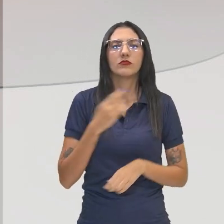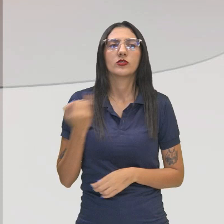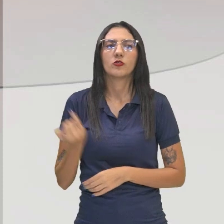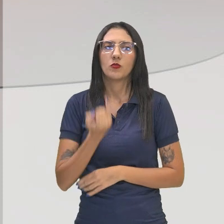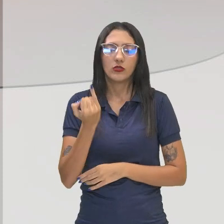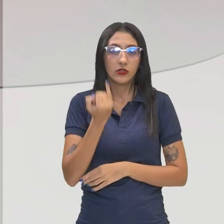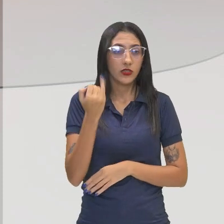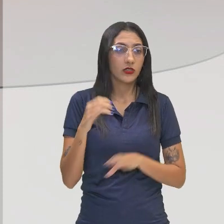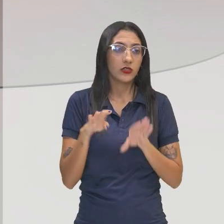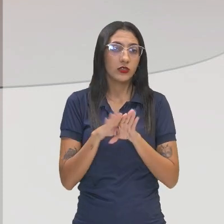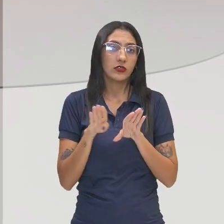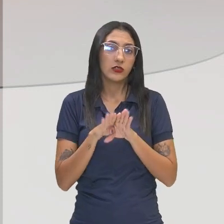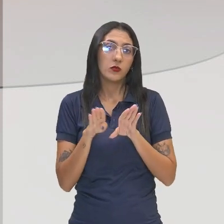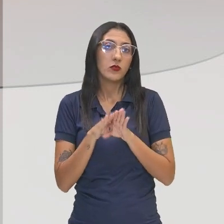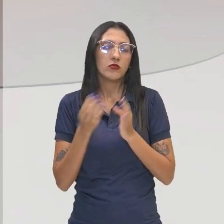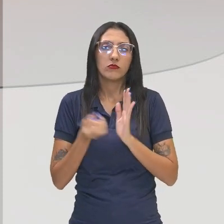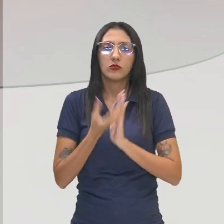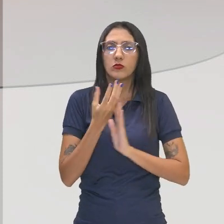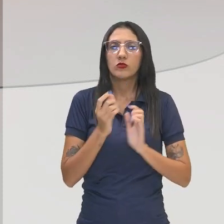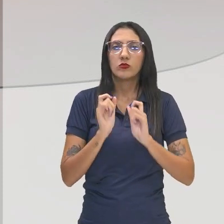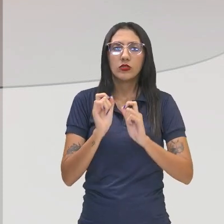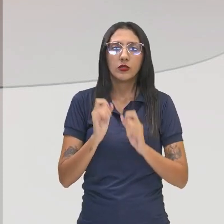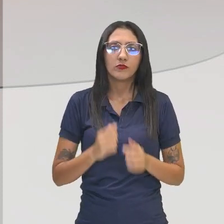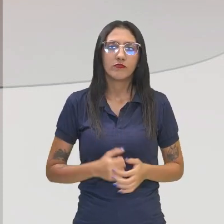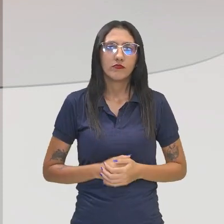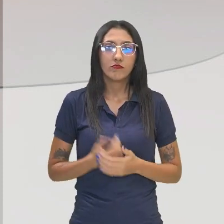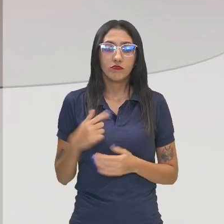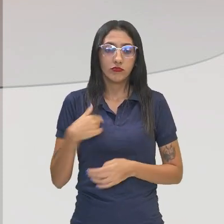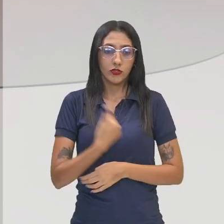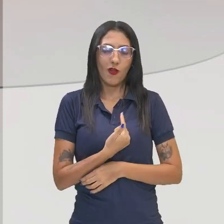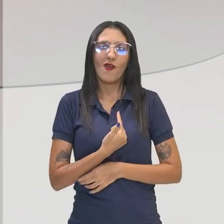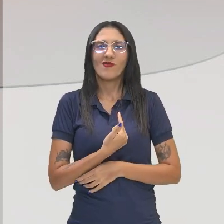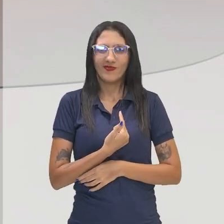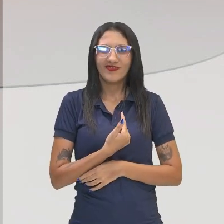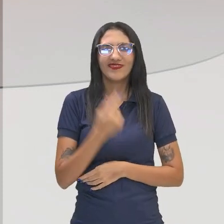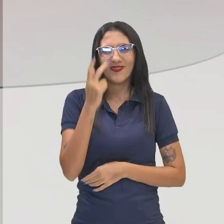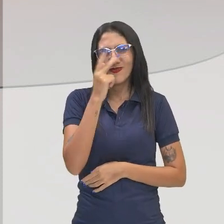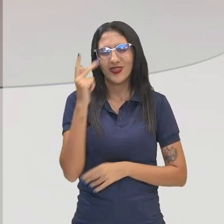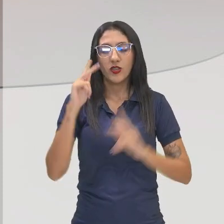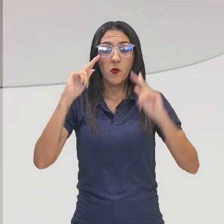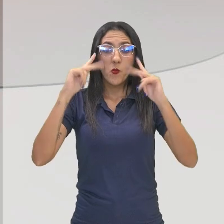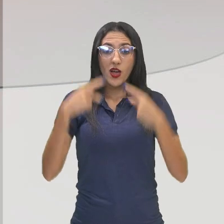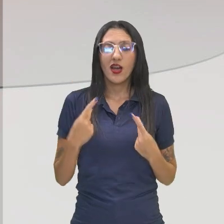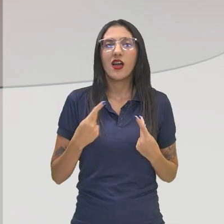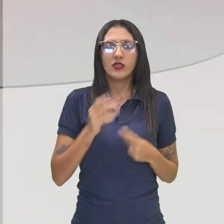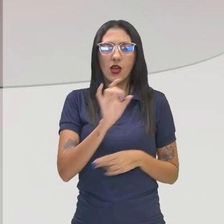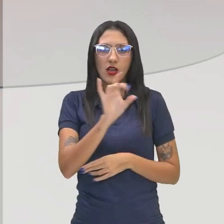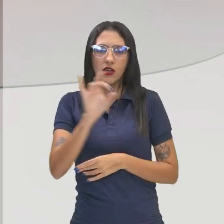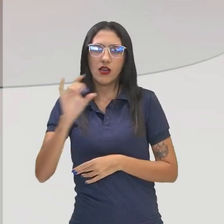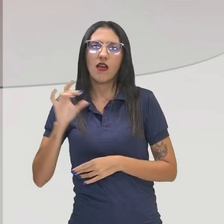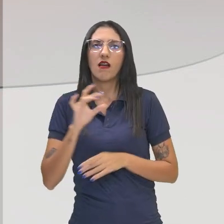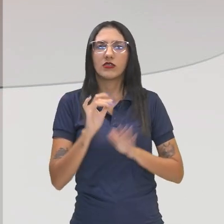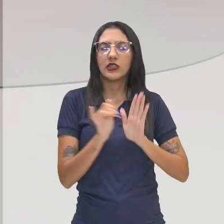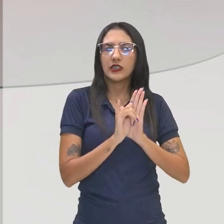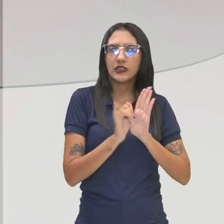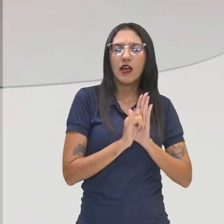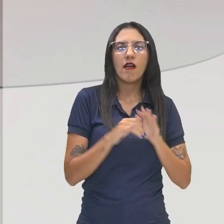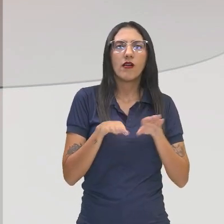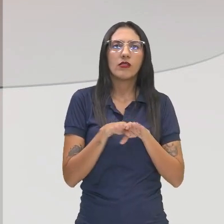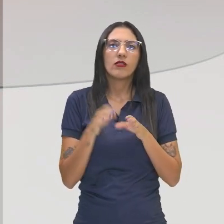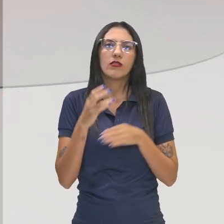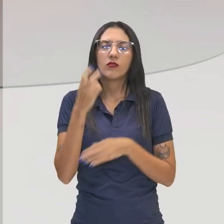na formação de quem? De nós, seres humanos, de identidade, de